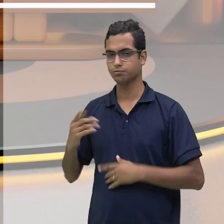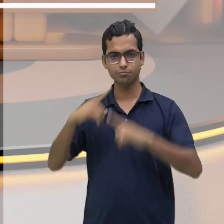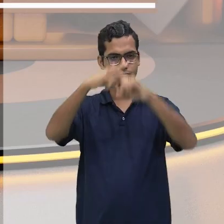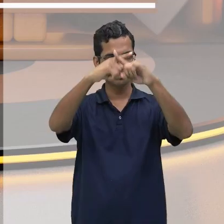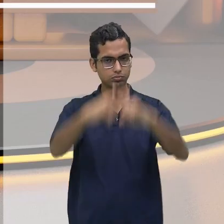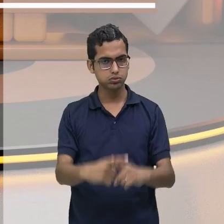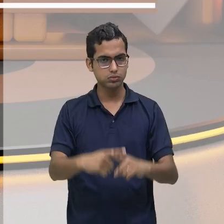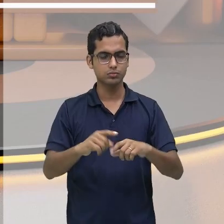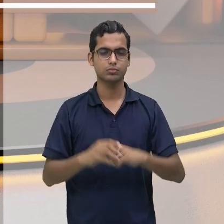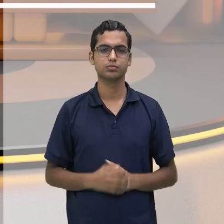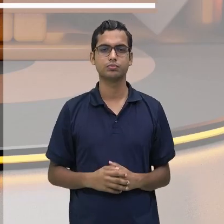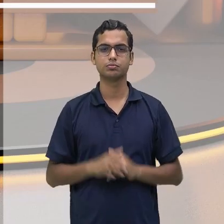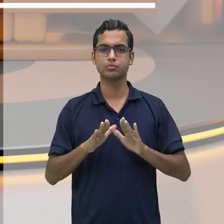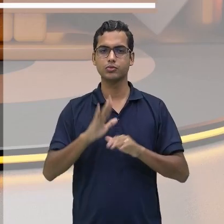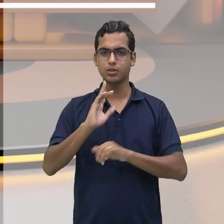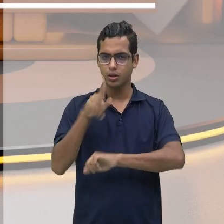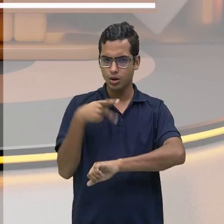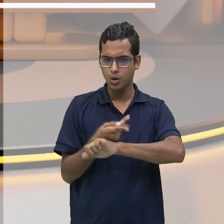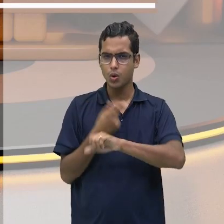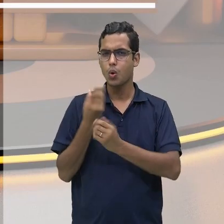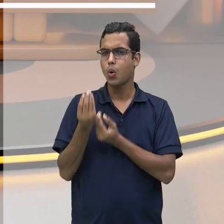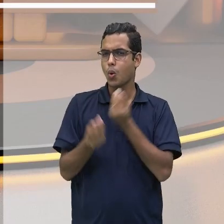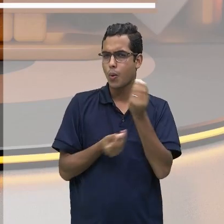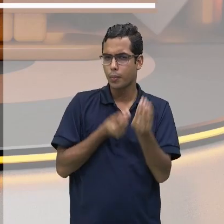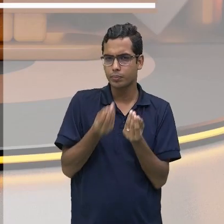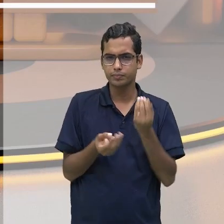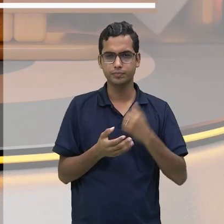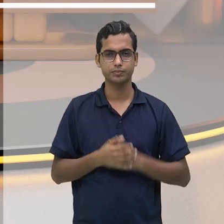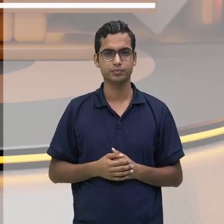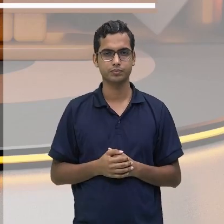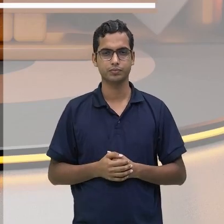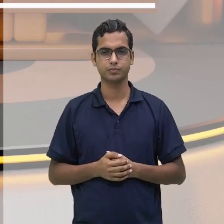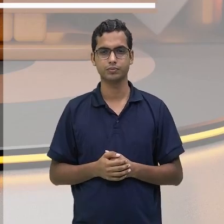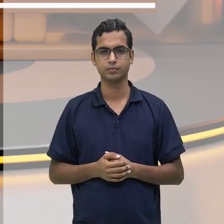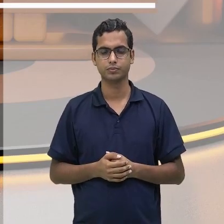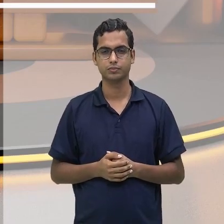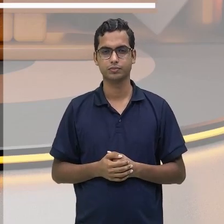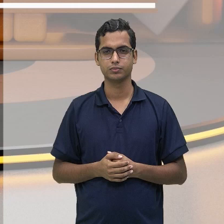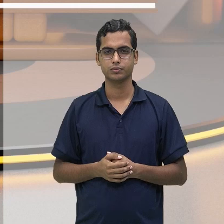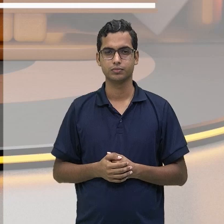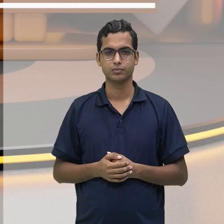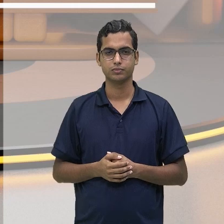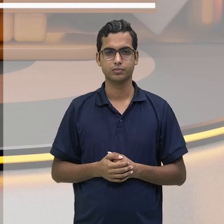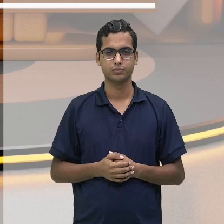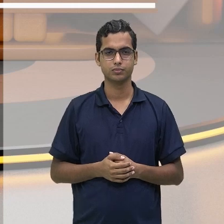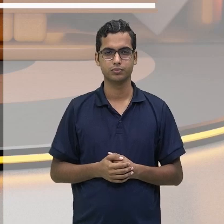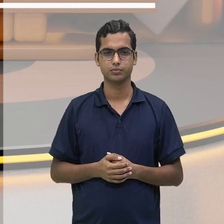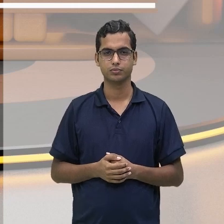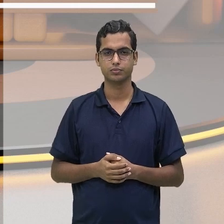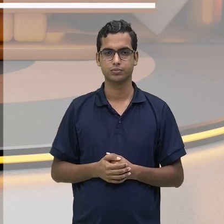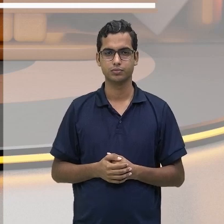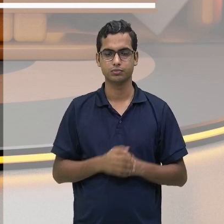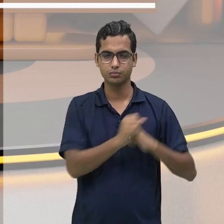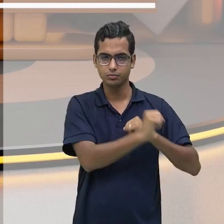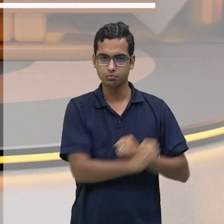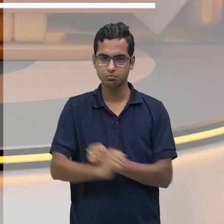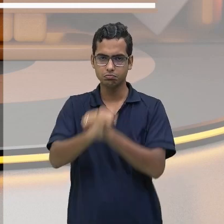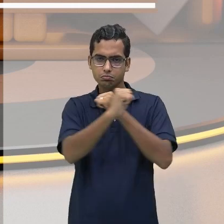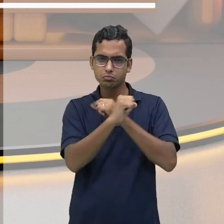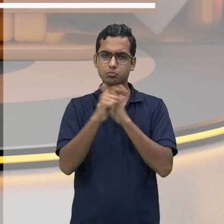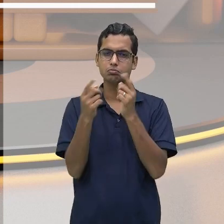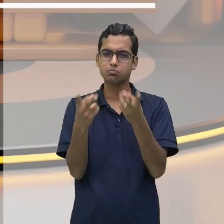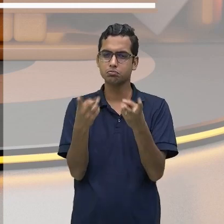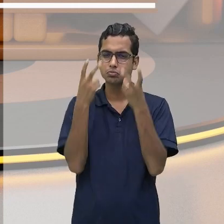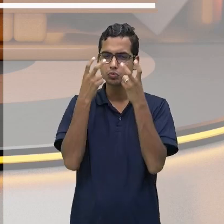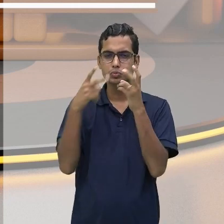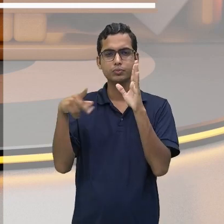socialismo. Agora, o fortalecimento, gente, que acabou surgindo, né, principalmente aí com o mundo bipolar, a gente observa